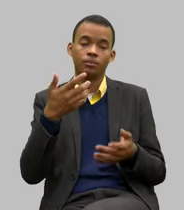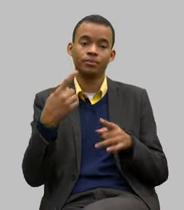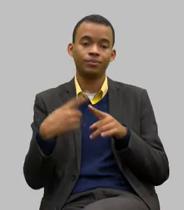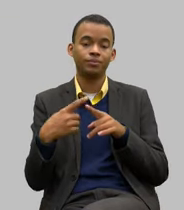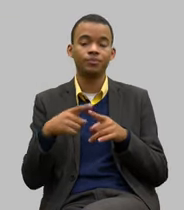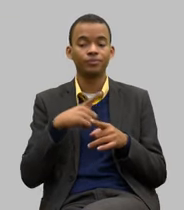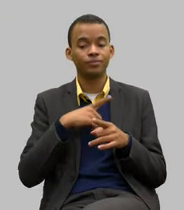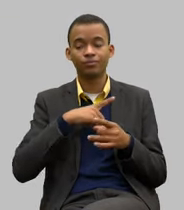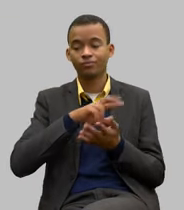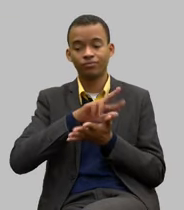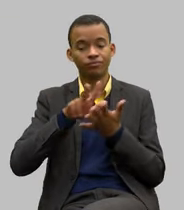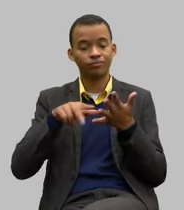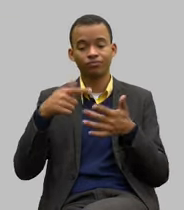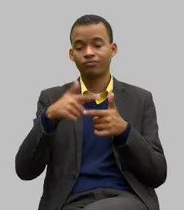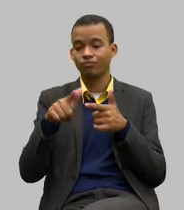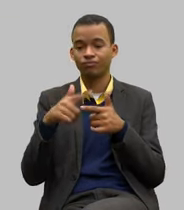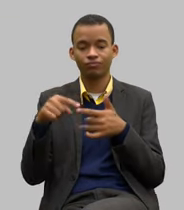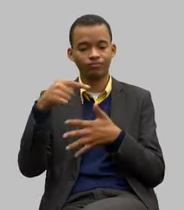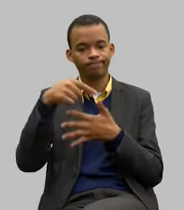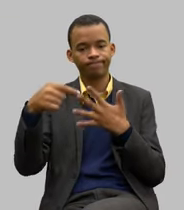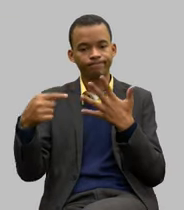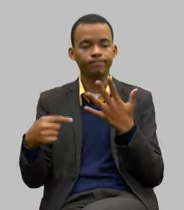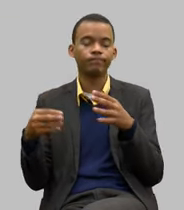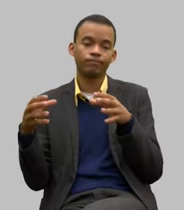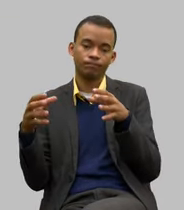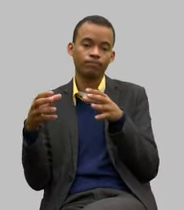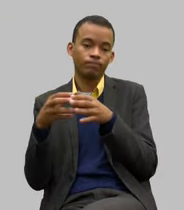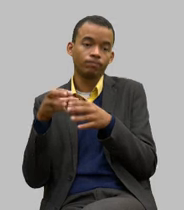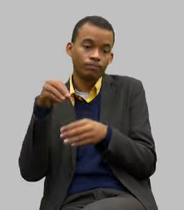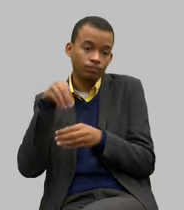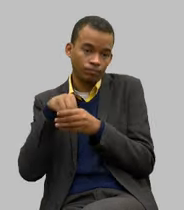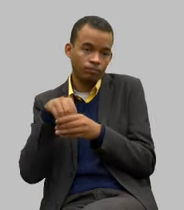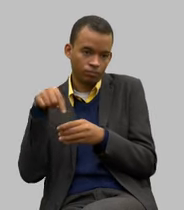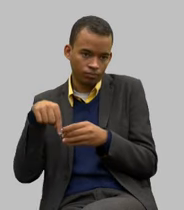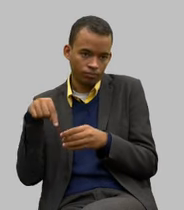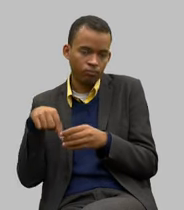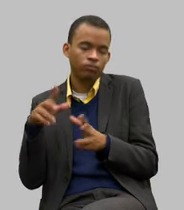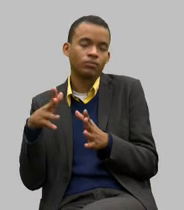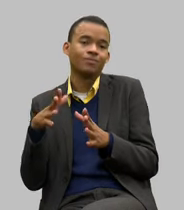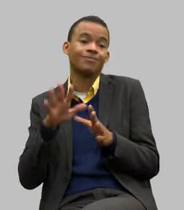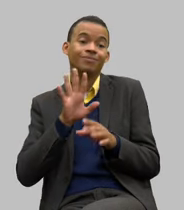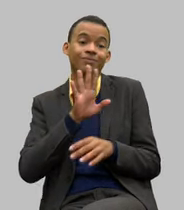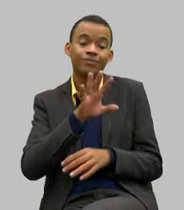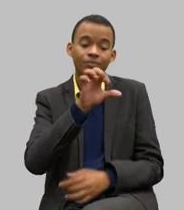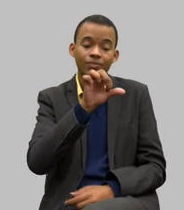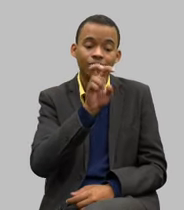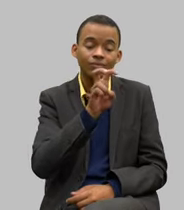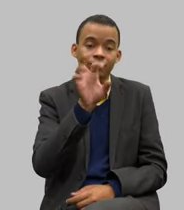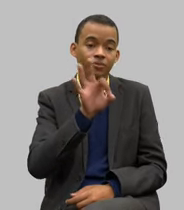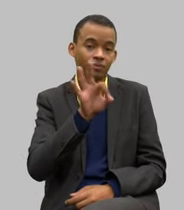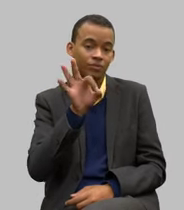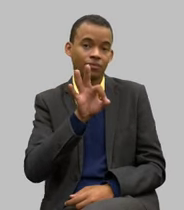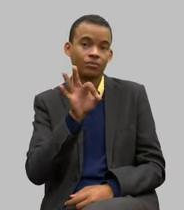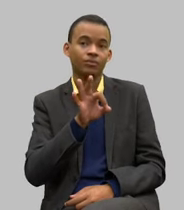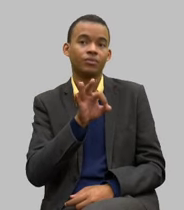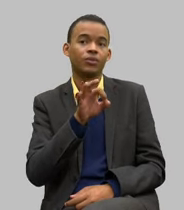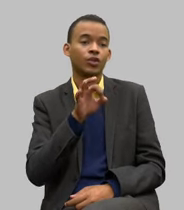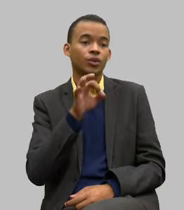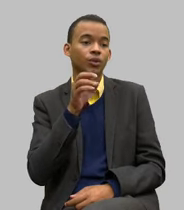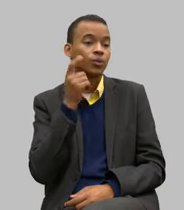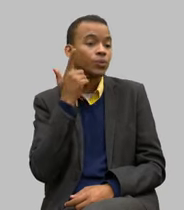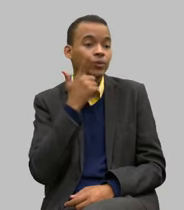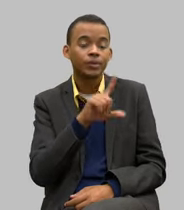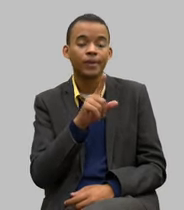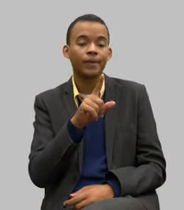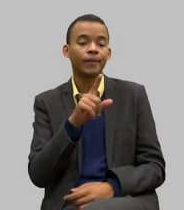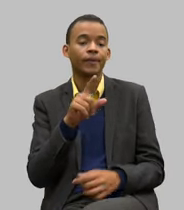diversos problemas que aportam essa comissão e 95% dos problemas seriam resolvidos com a lei orgânica o